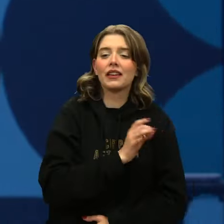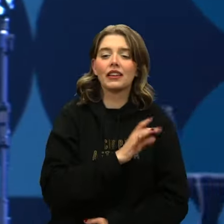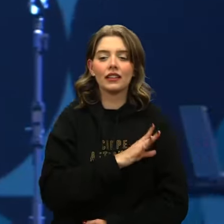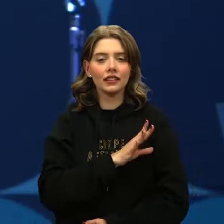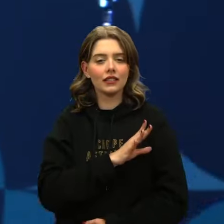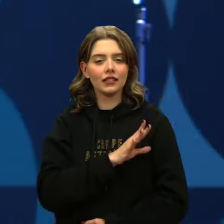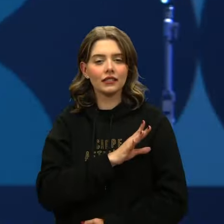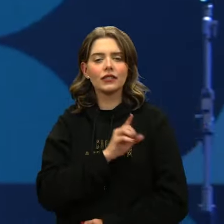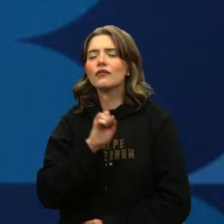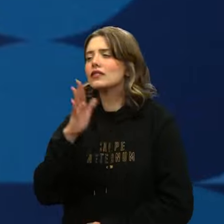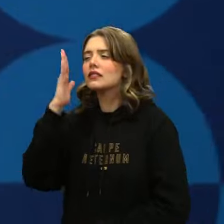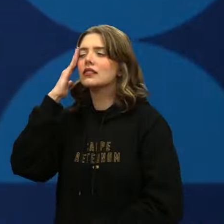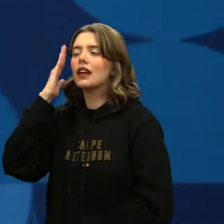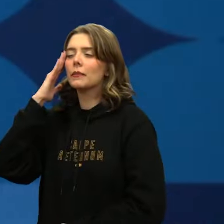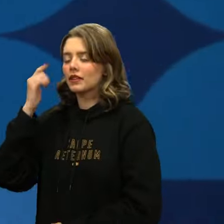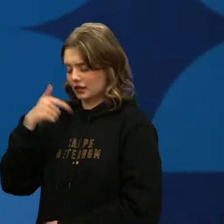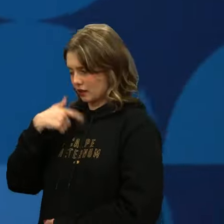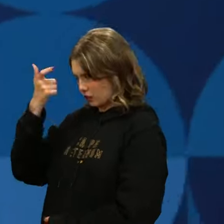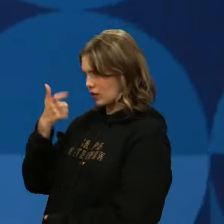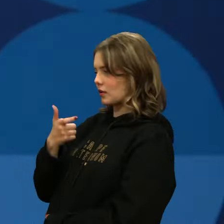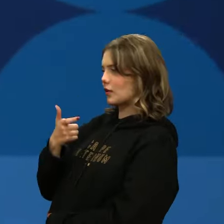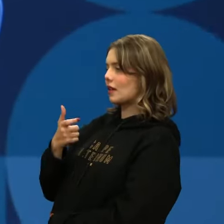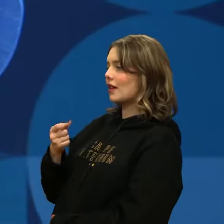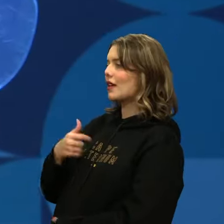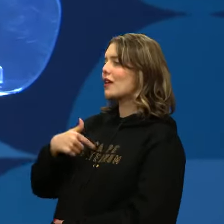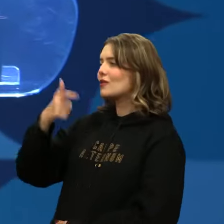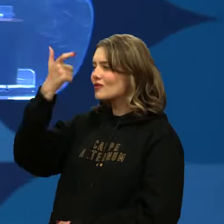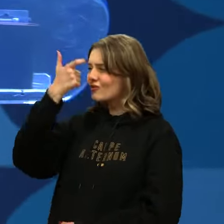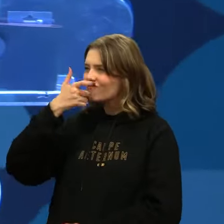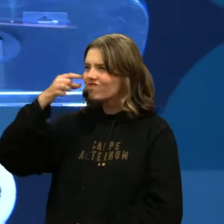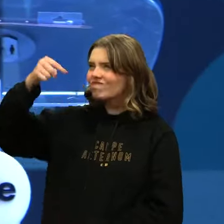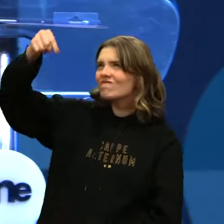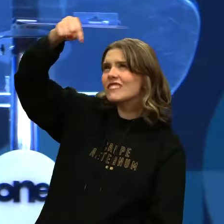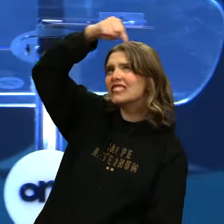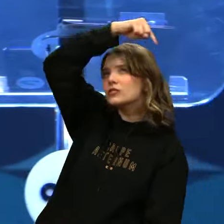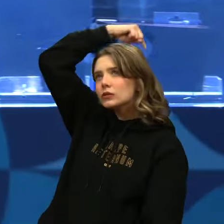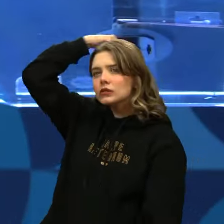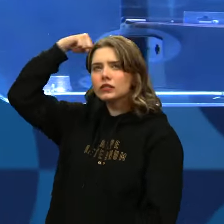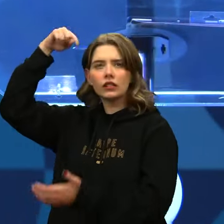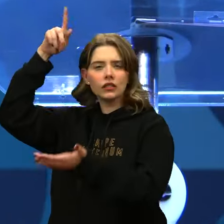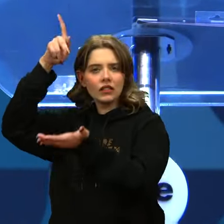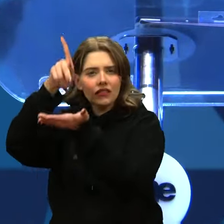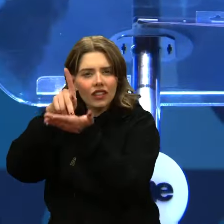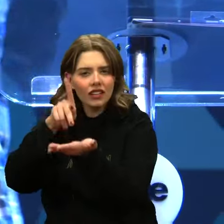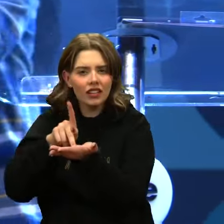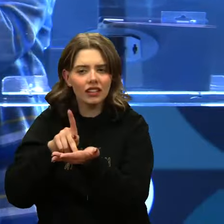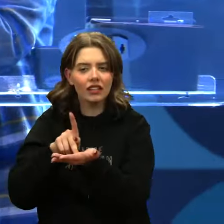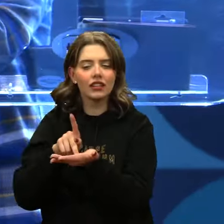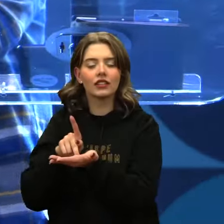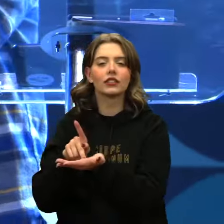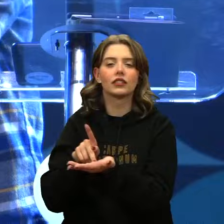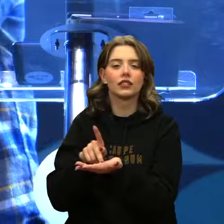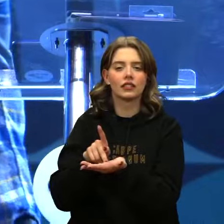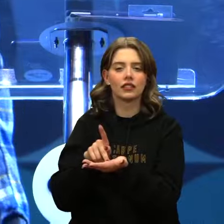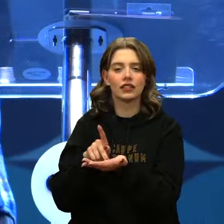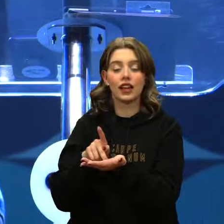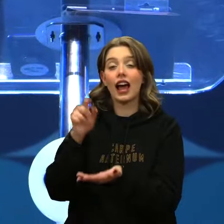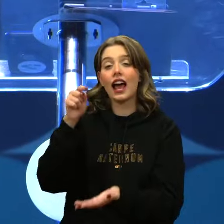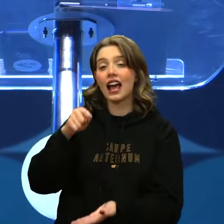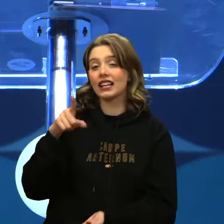sabe quem eu sou? Eu sou o Santo e Verdadeiro. E aqui Jesus dá uma